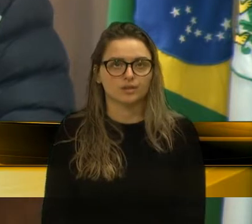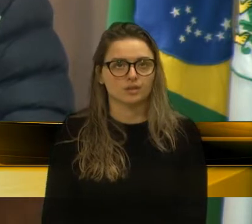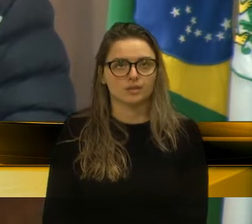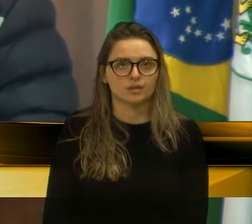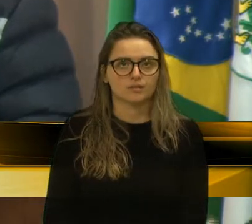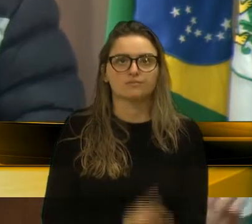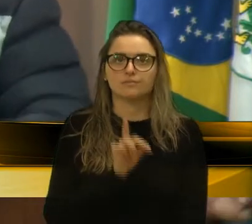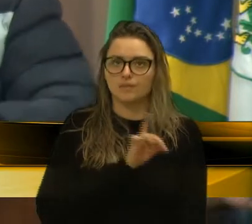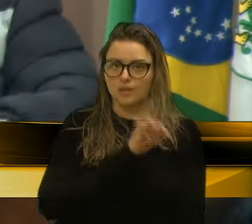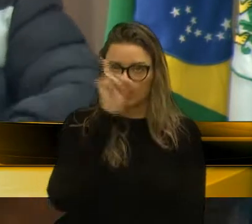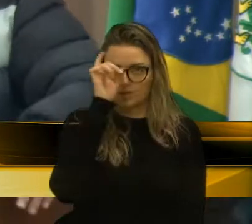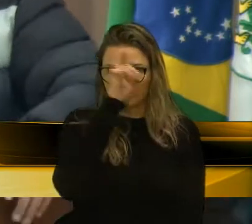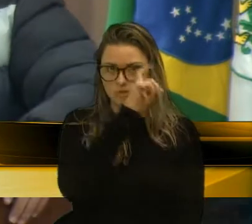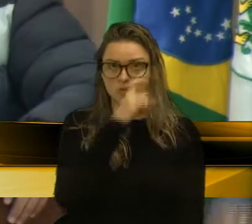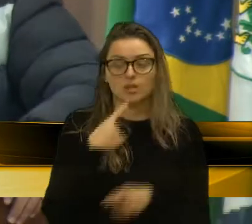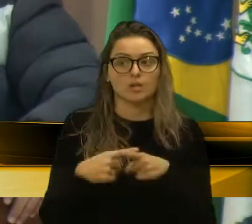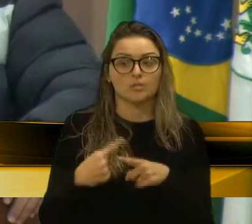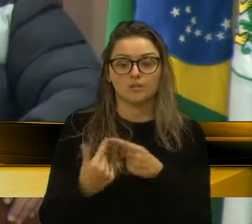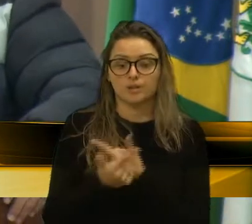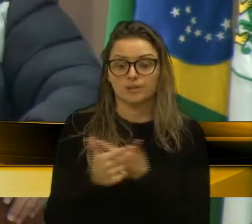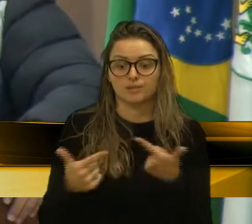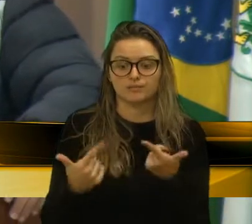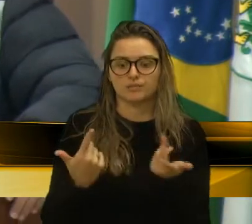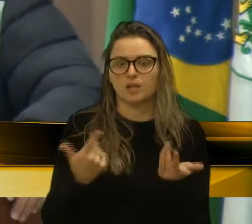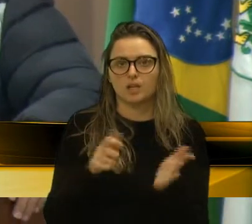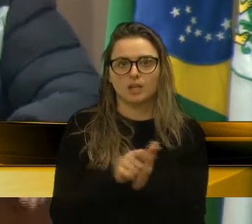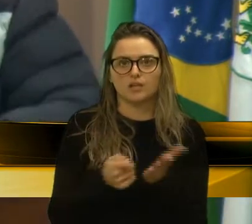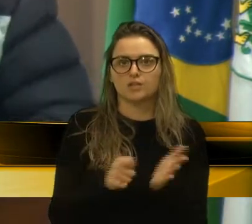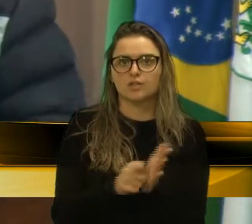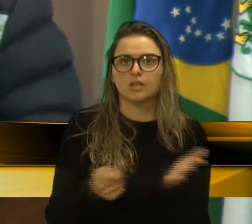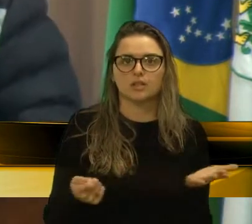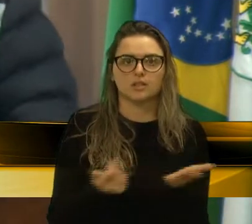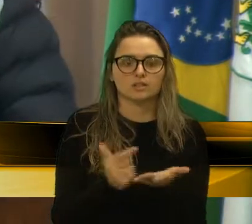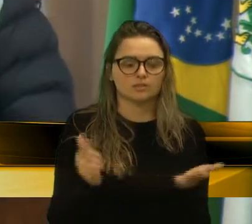que dificilmente, porque não tem agenda, né?